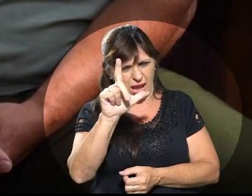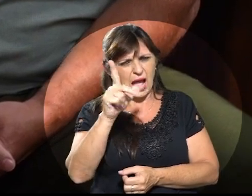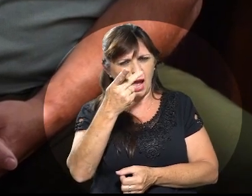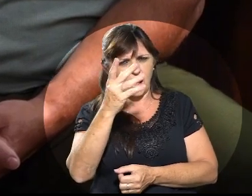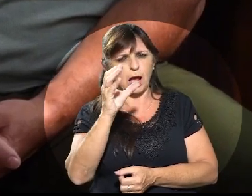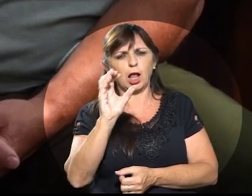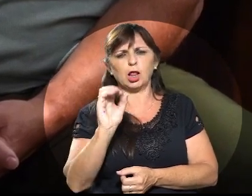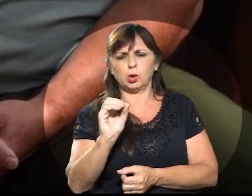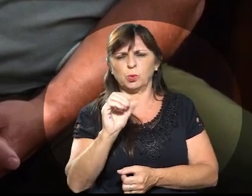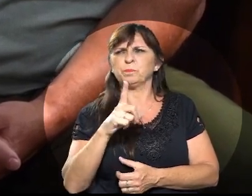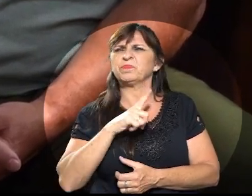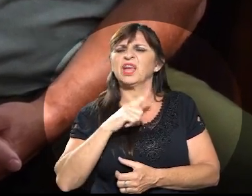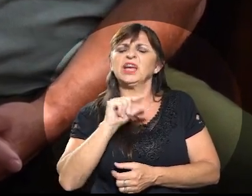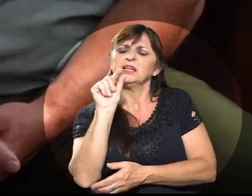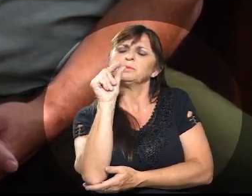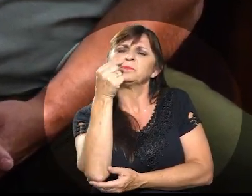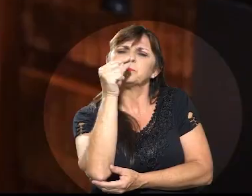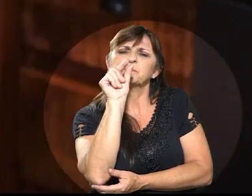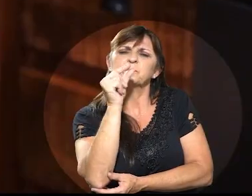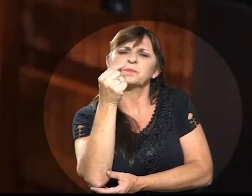usam. Ah, o cardamomo.